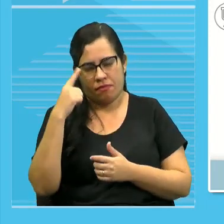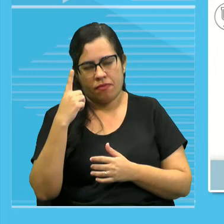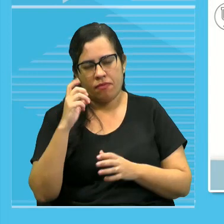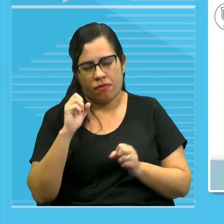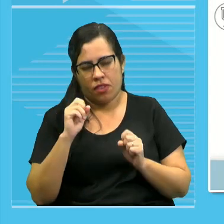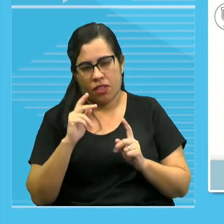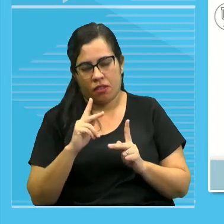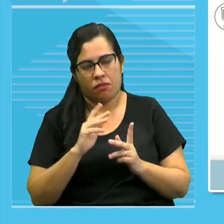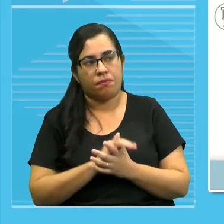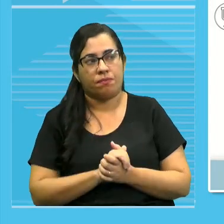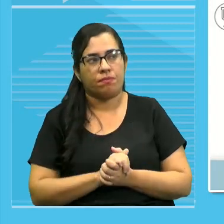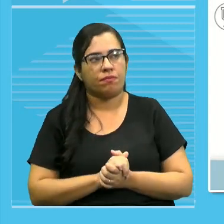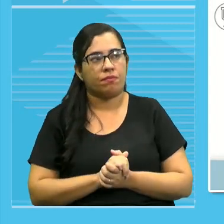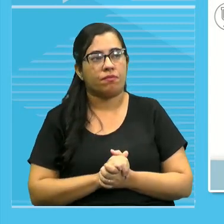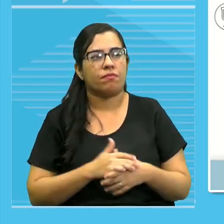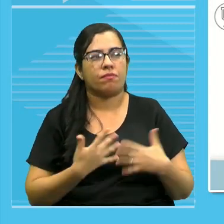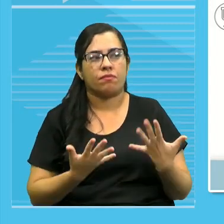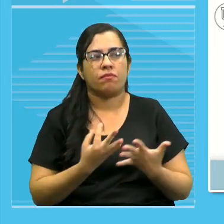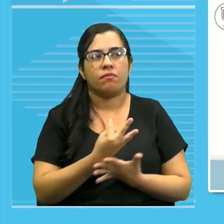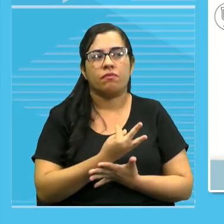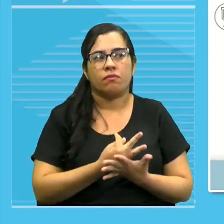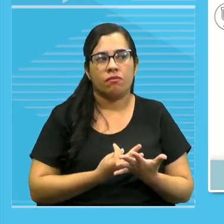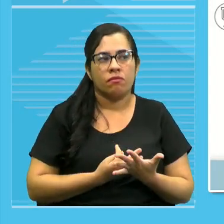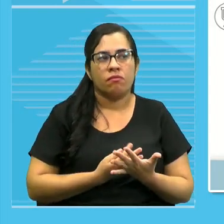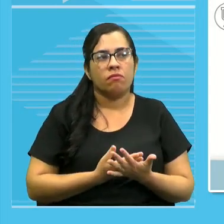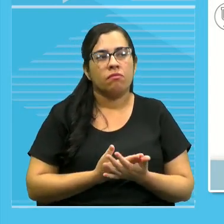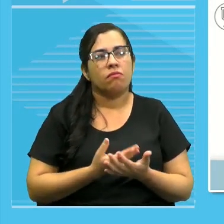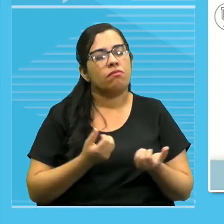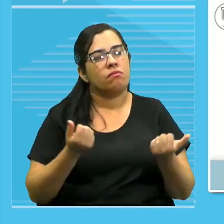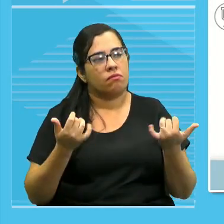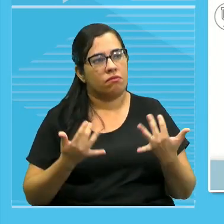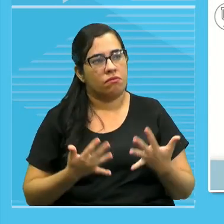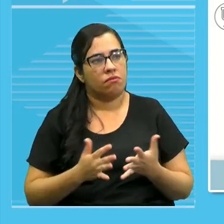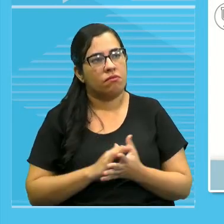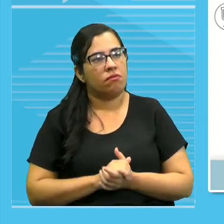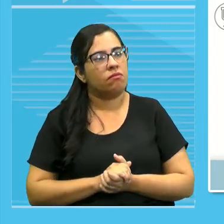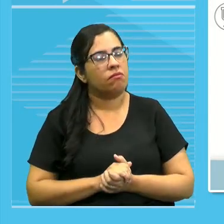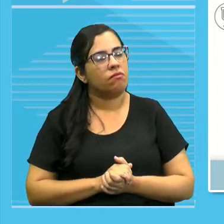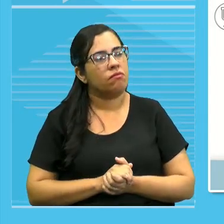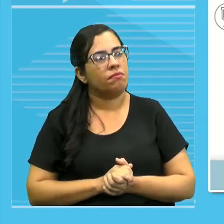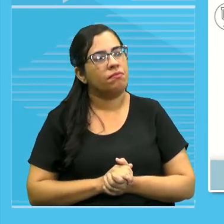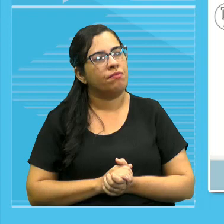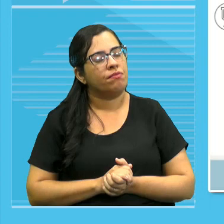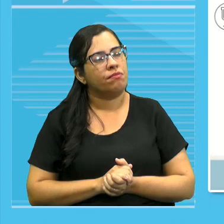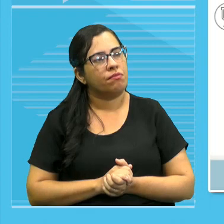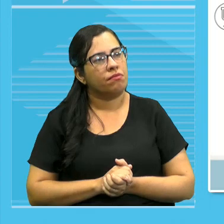ó no trecho ele modelo de produtos